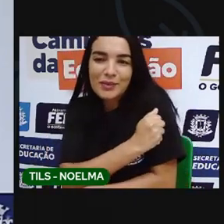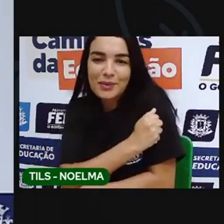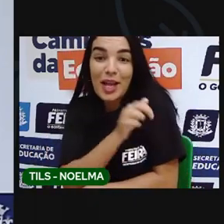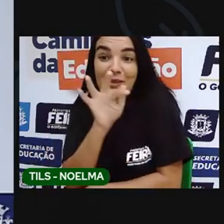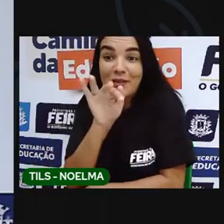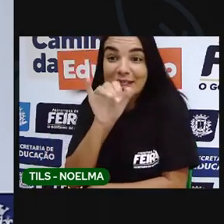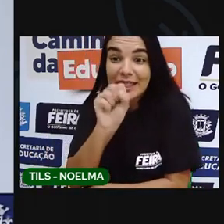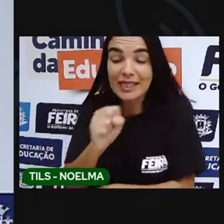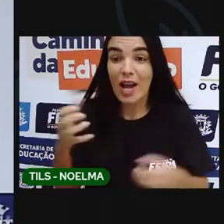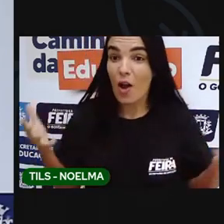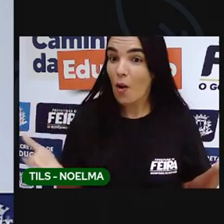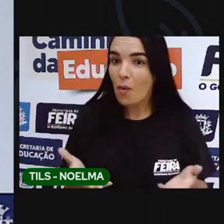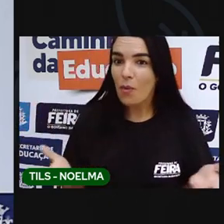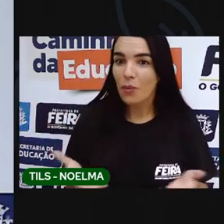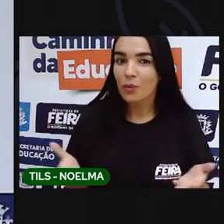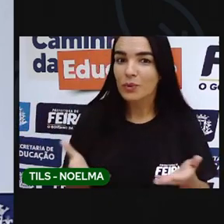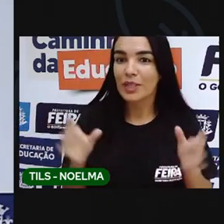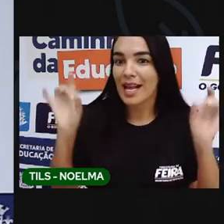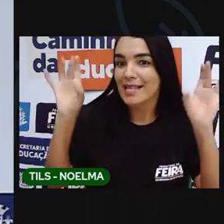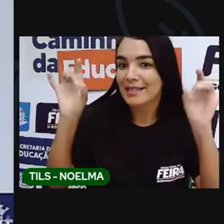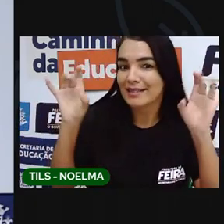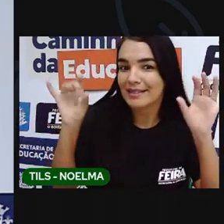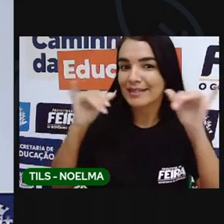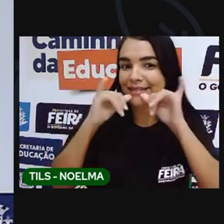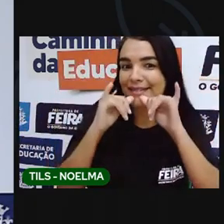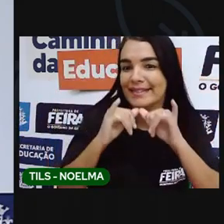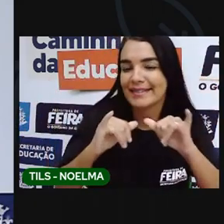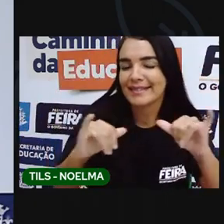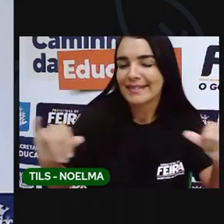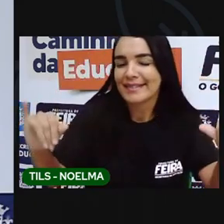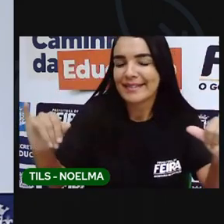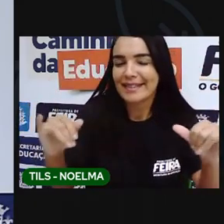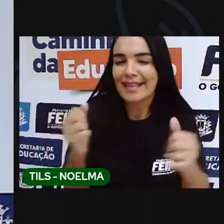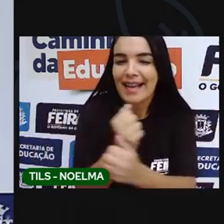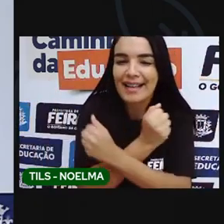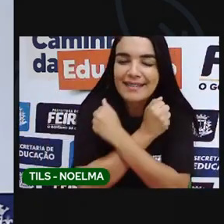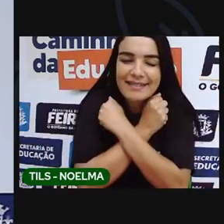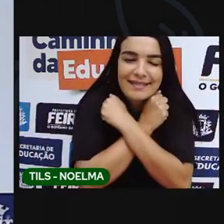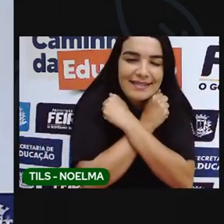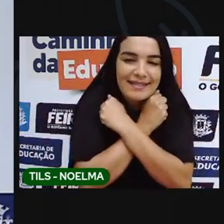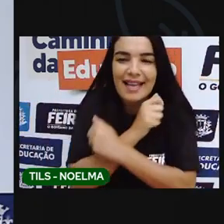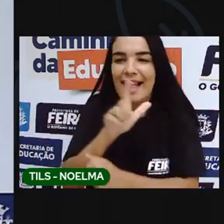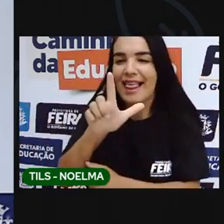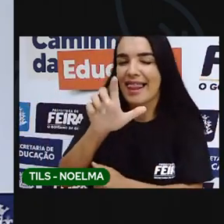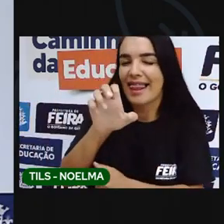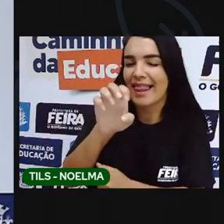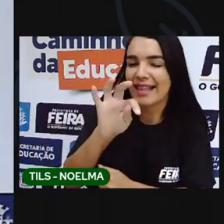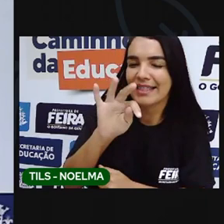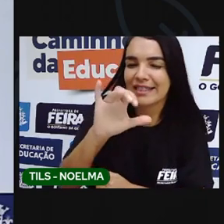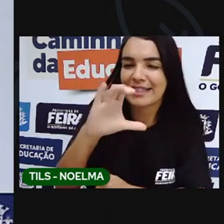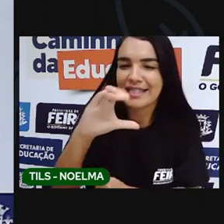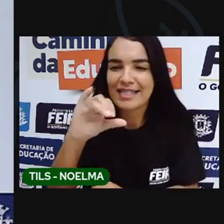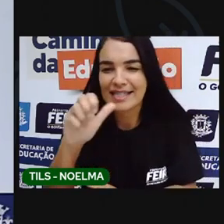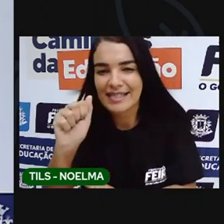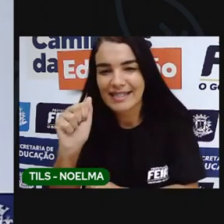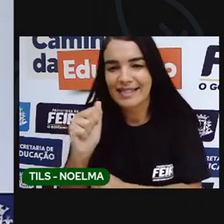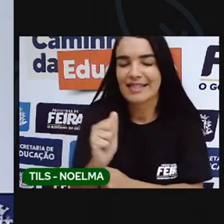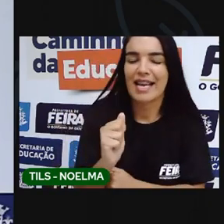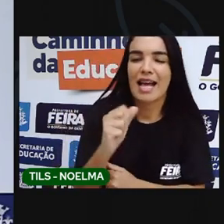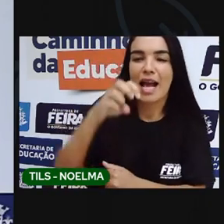Santana hoje eu quero dar um alô especial a Douglas Cauã e a Letícia Matheus